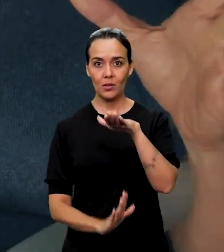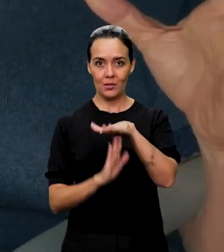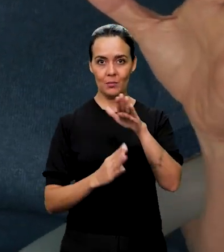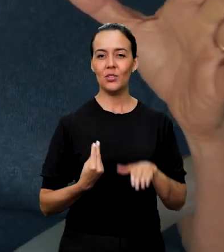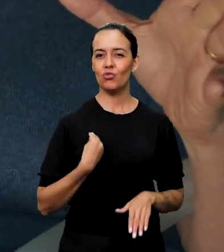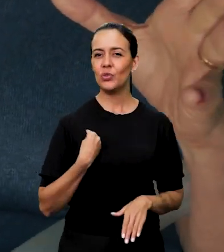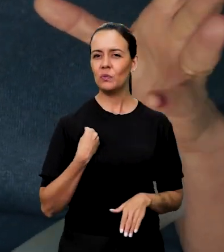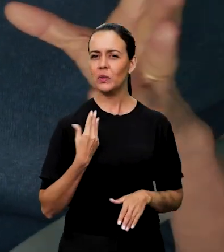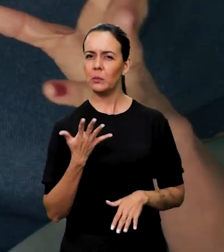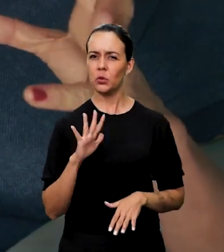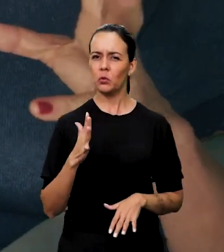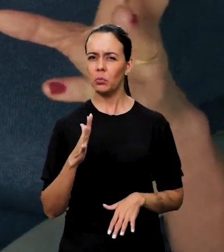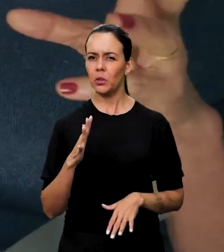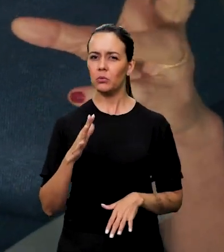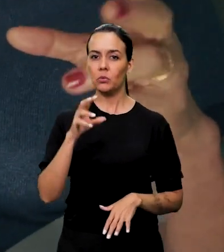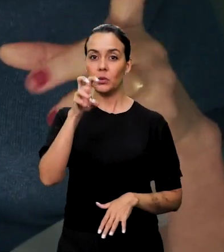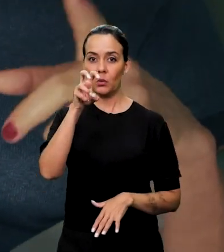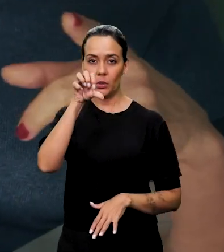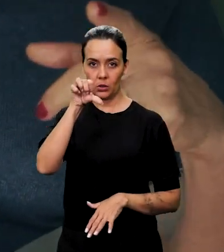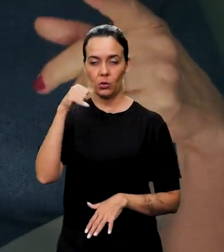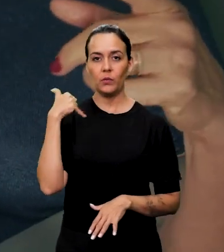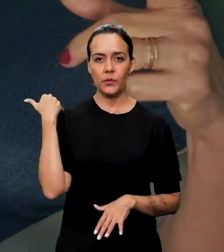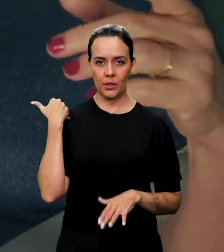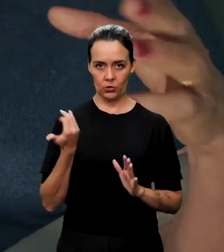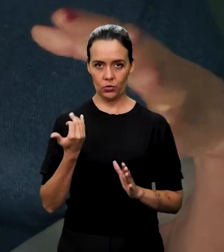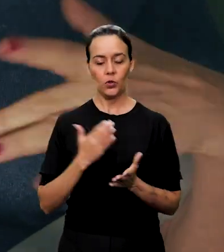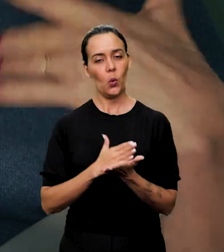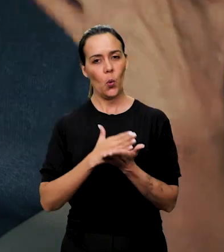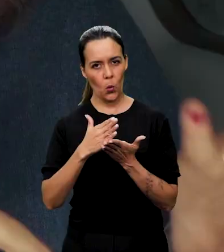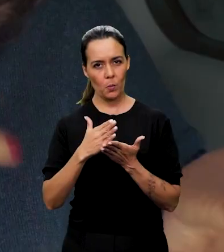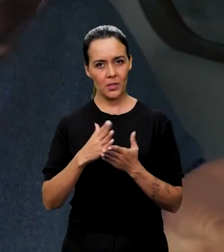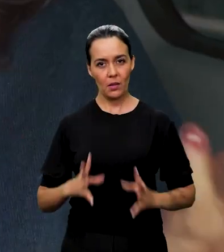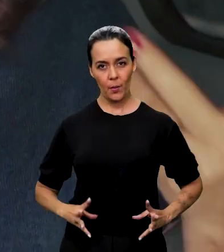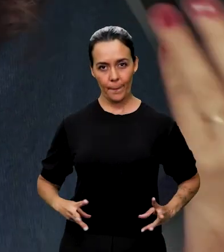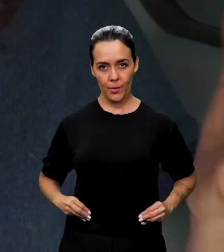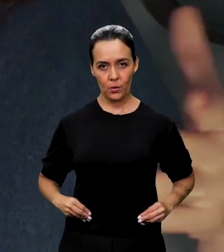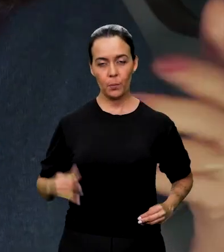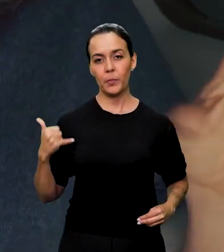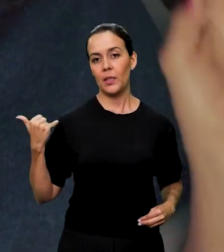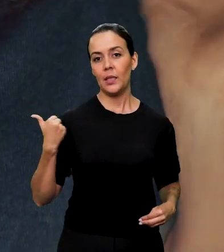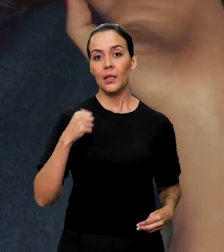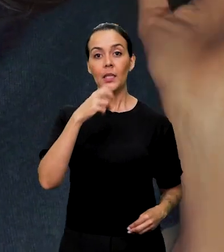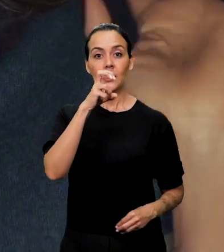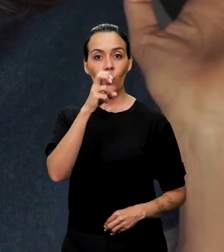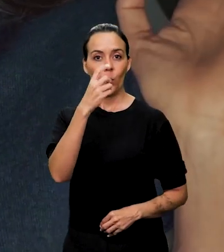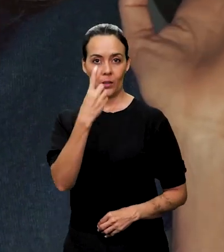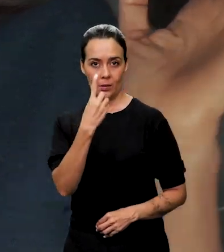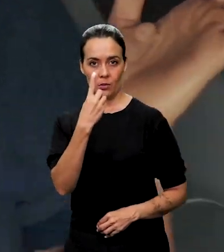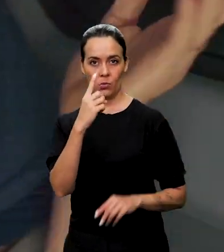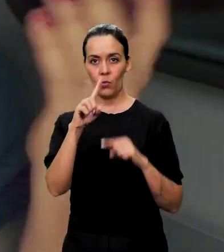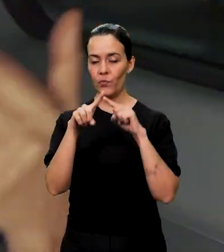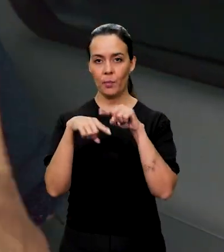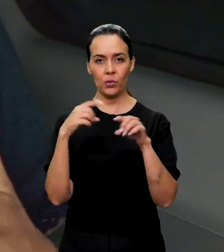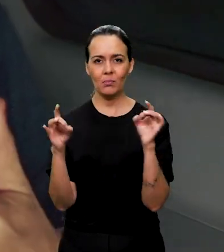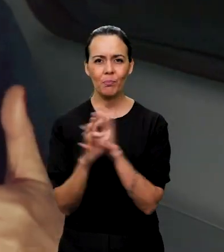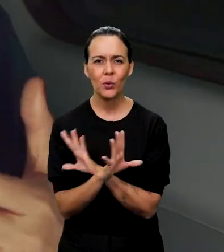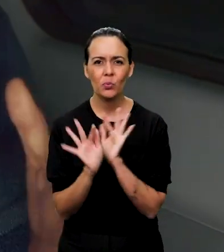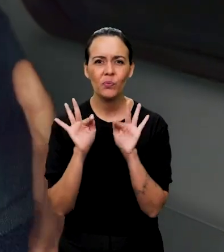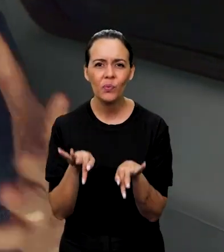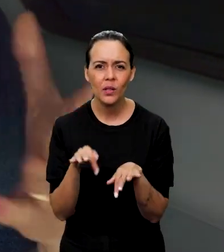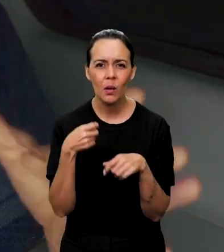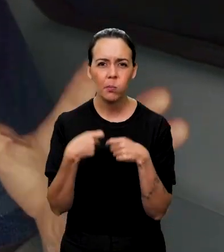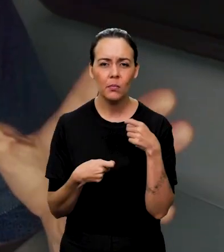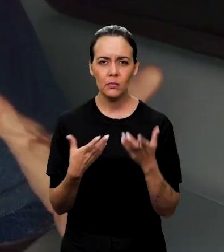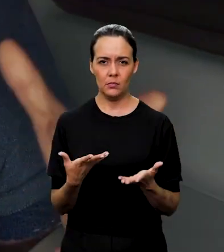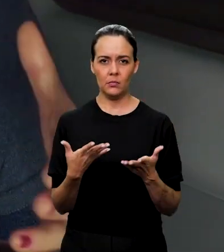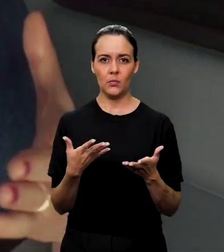de 59 anos. Então elas entravam na menopausa aos 51 e logo depois, tchau, acabou. E hoje em dia a